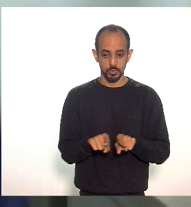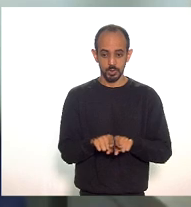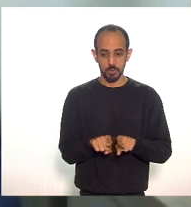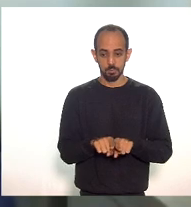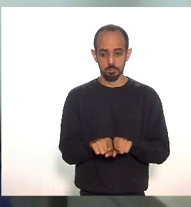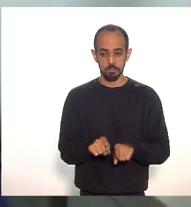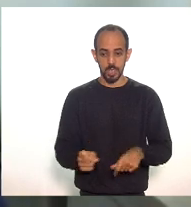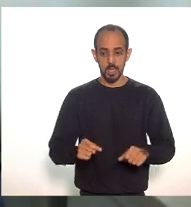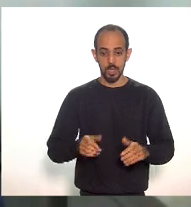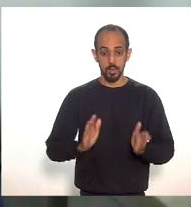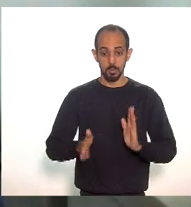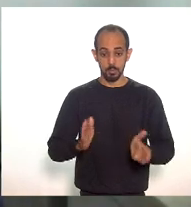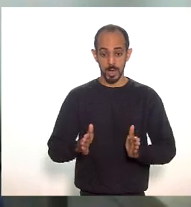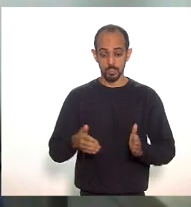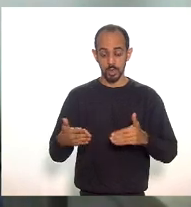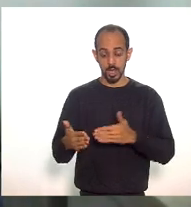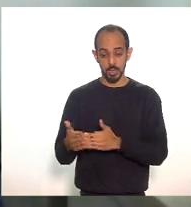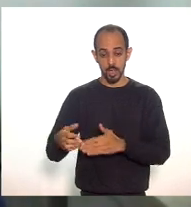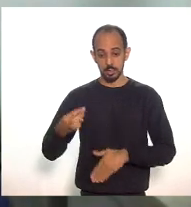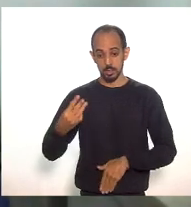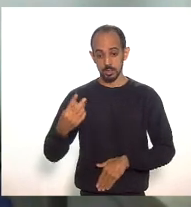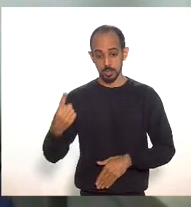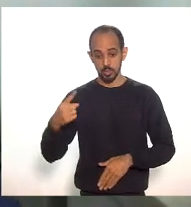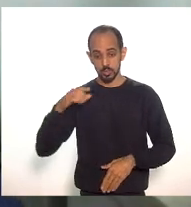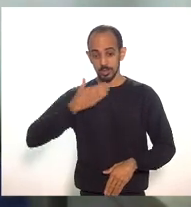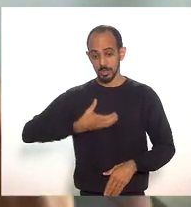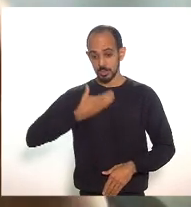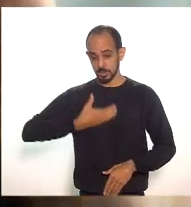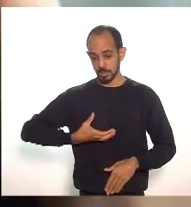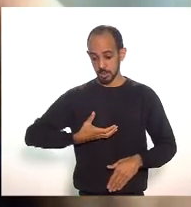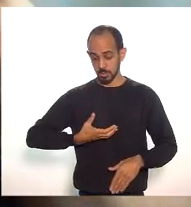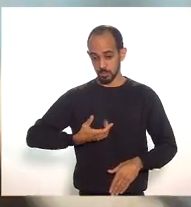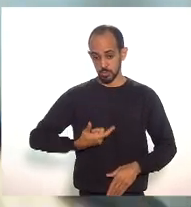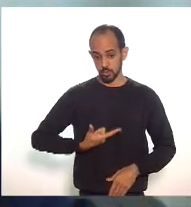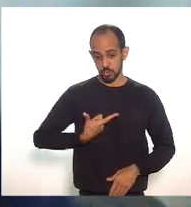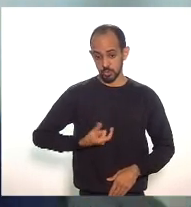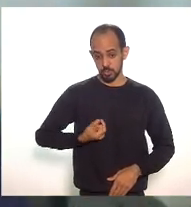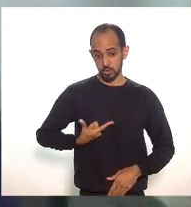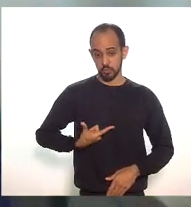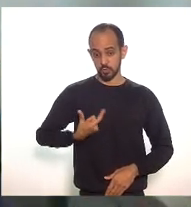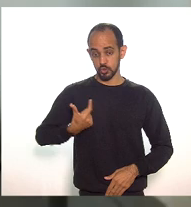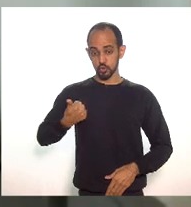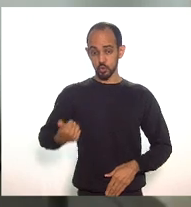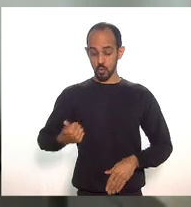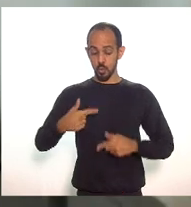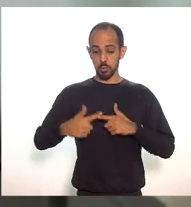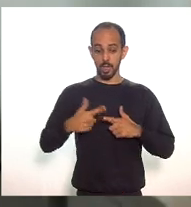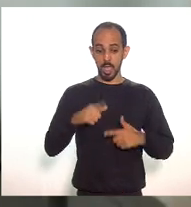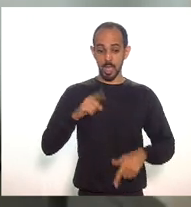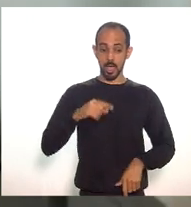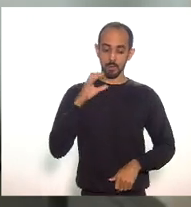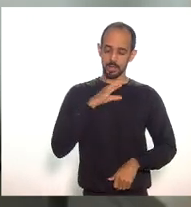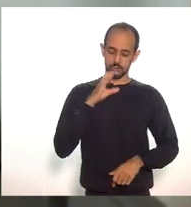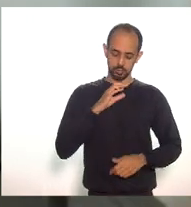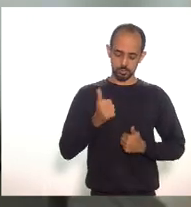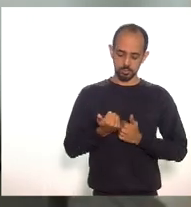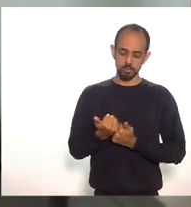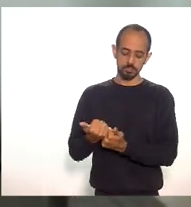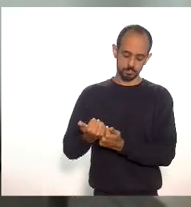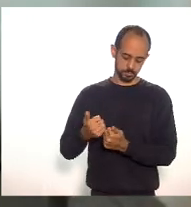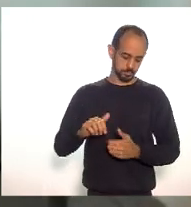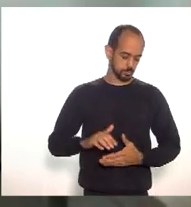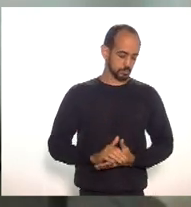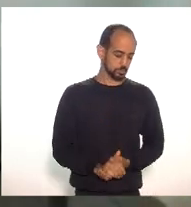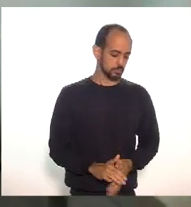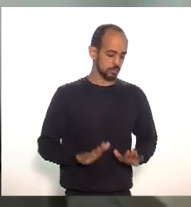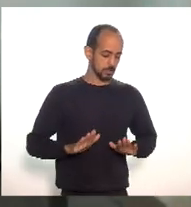até Trinta e Um de dezembro este ano quero uma ajuda emergencial a deputada